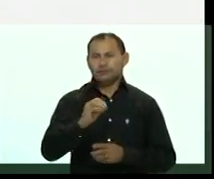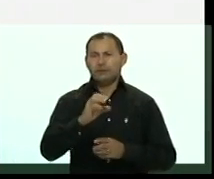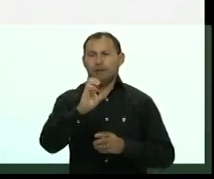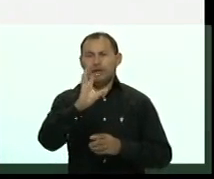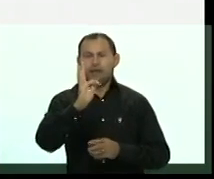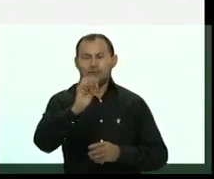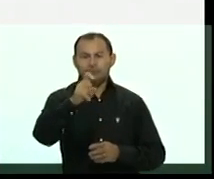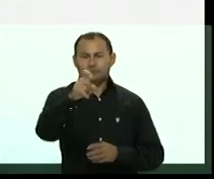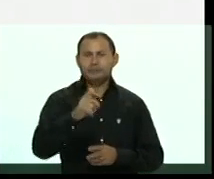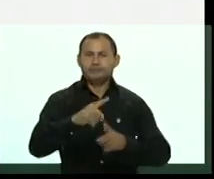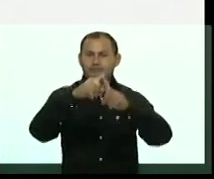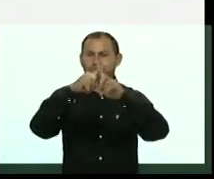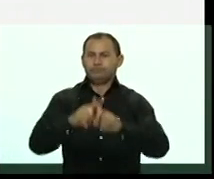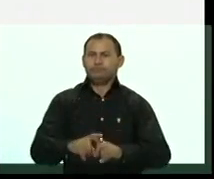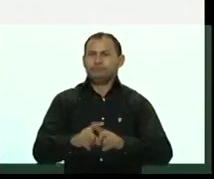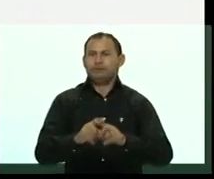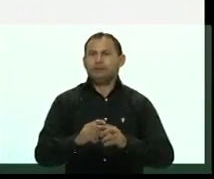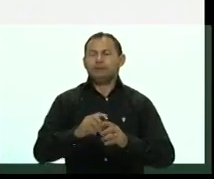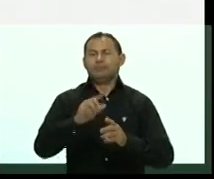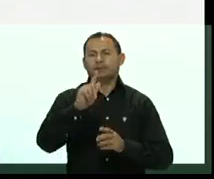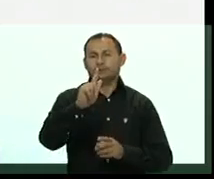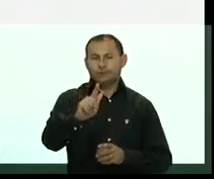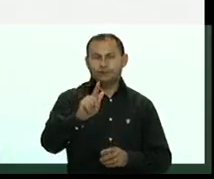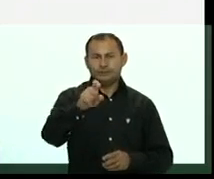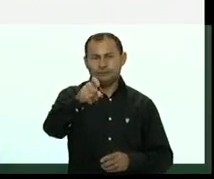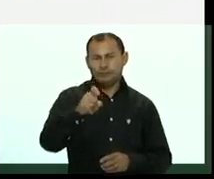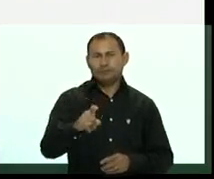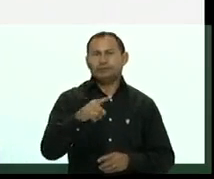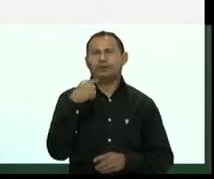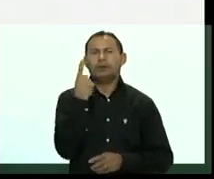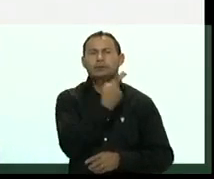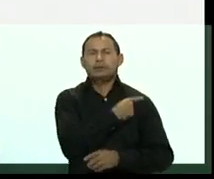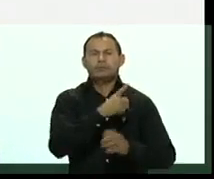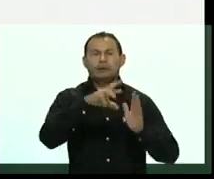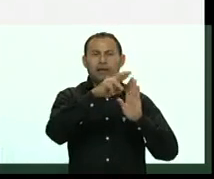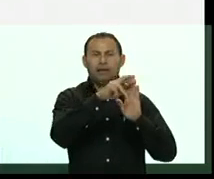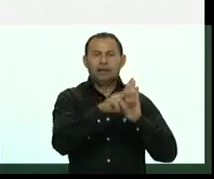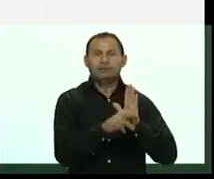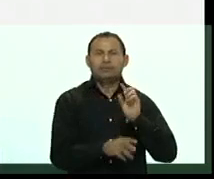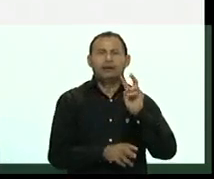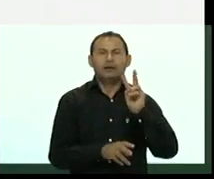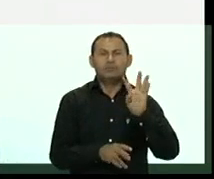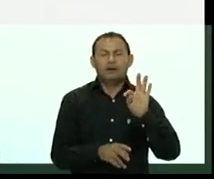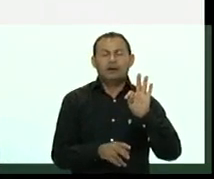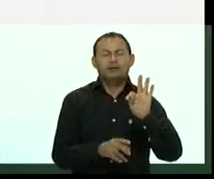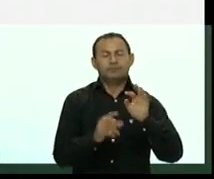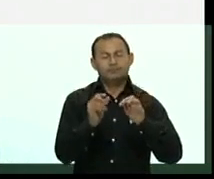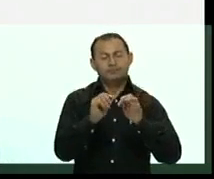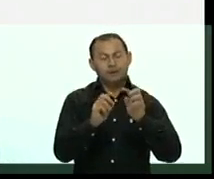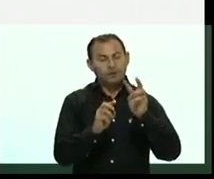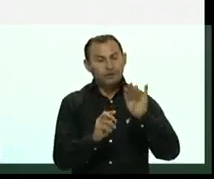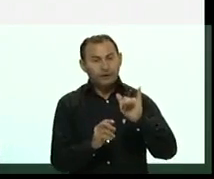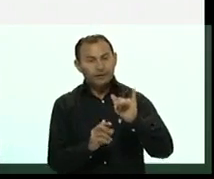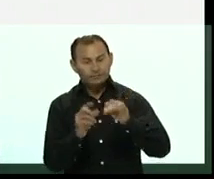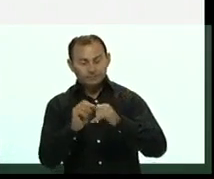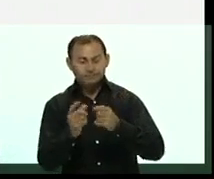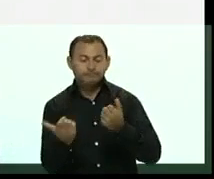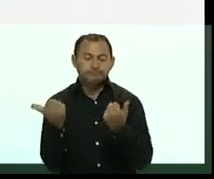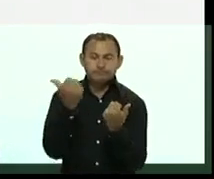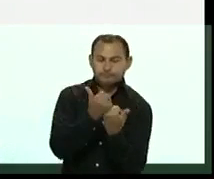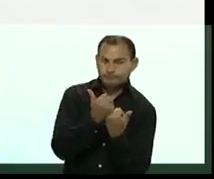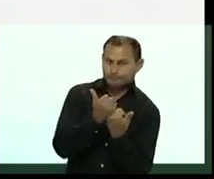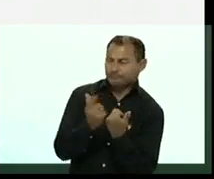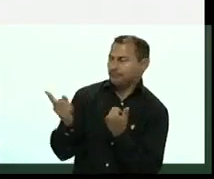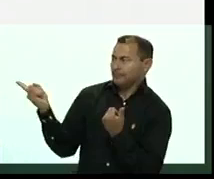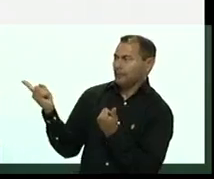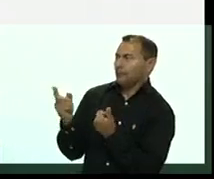x multiplicada pela g de x, nós temos uma regrinha e você só vai fazer a substituição. Então, olha lá, é hora de